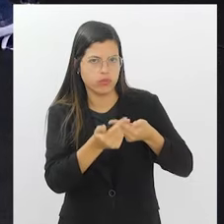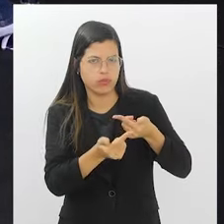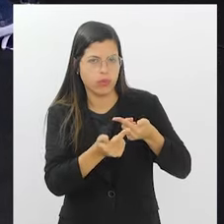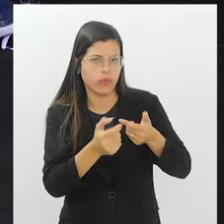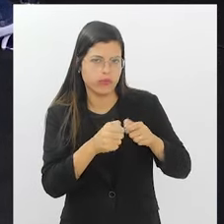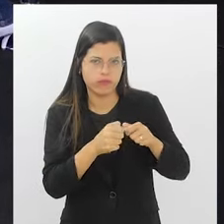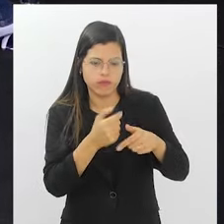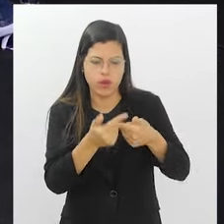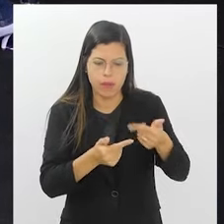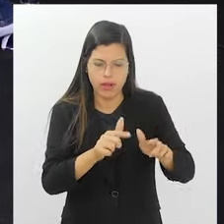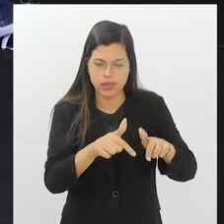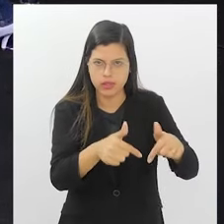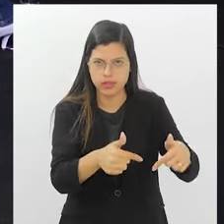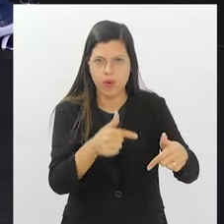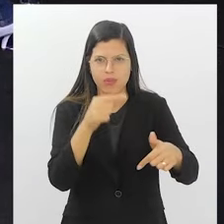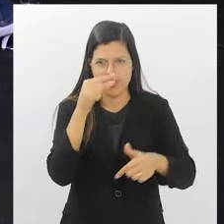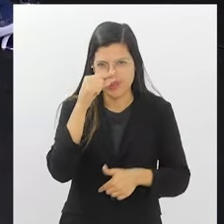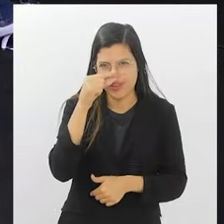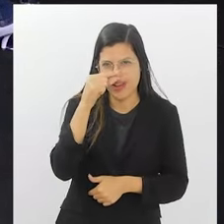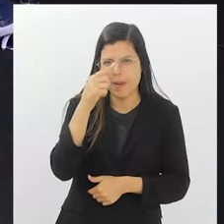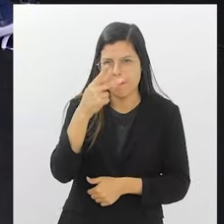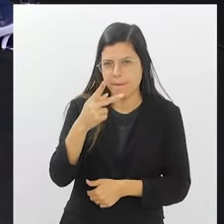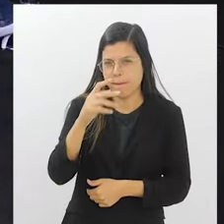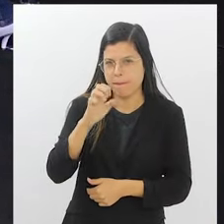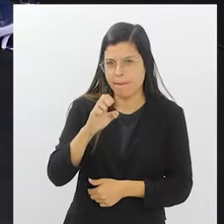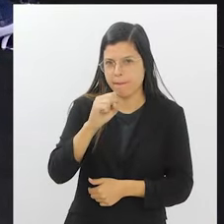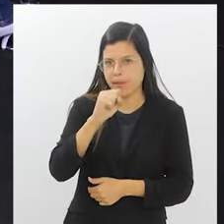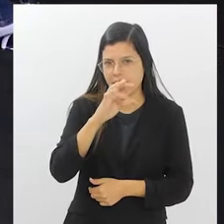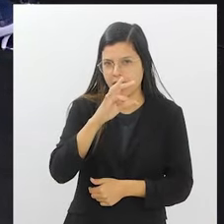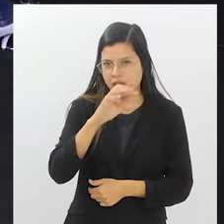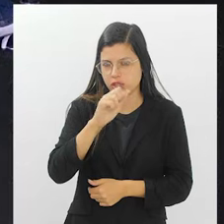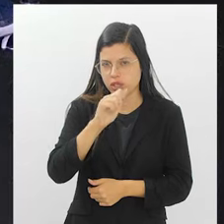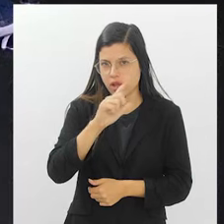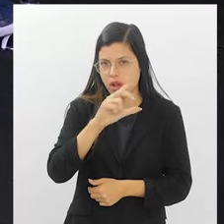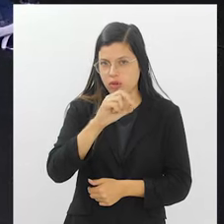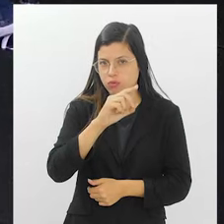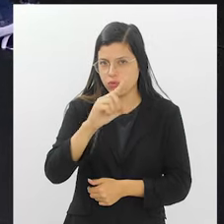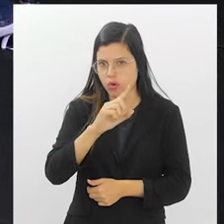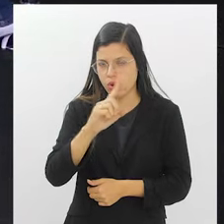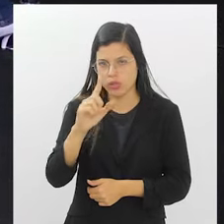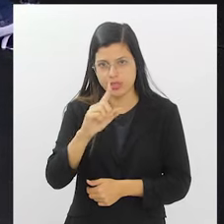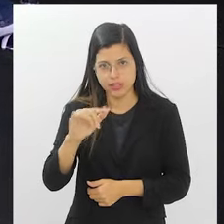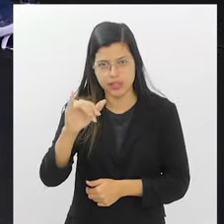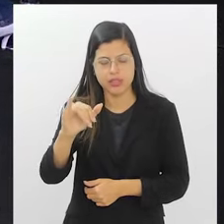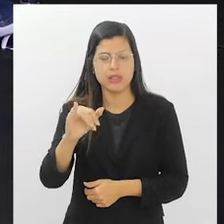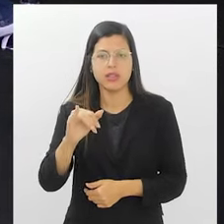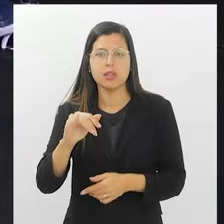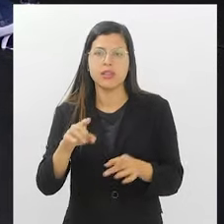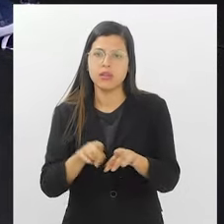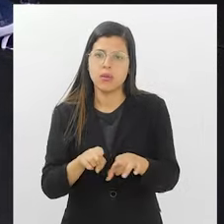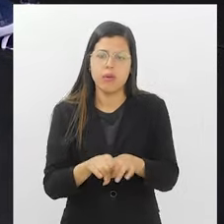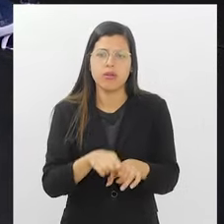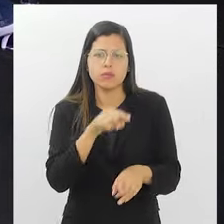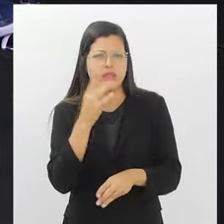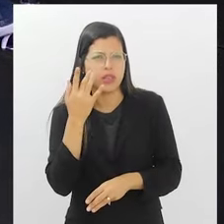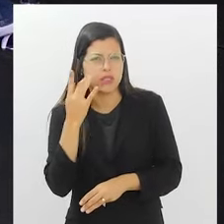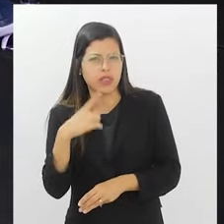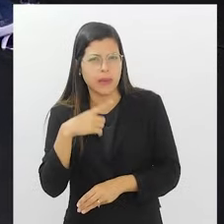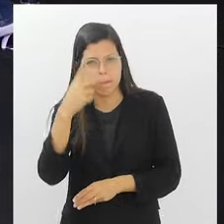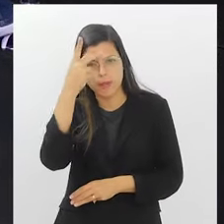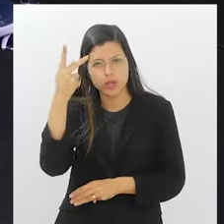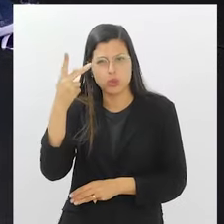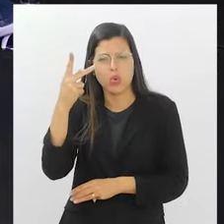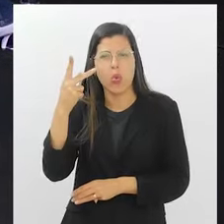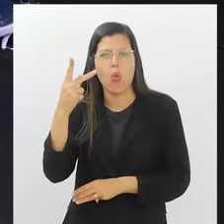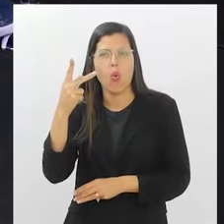como trabalha a Pestalozzi e o senhor, a que o senhor, né, acomete. Temos mais pessoas com autismo